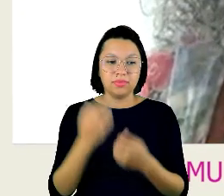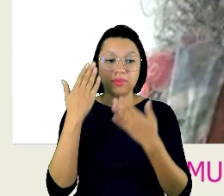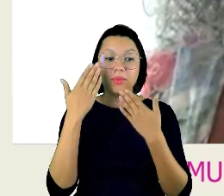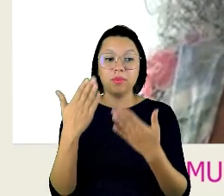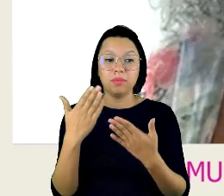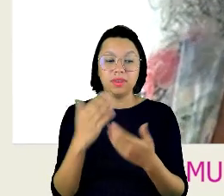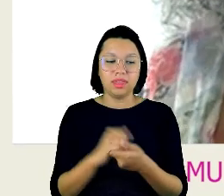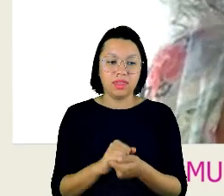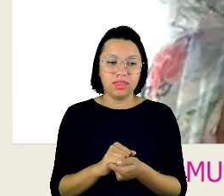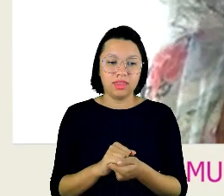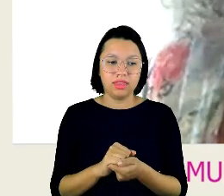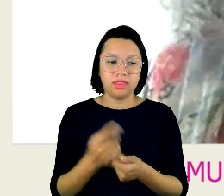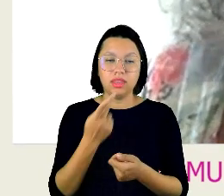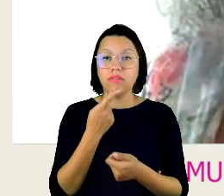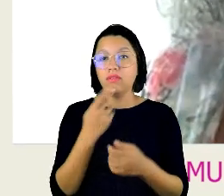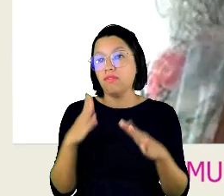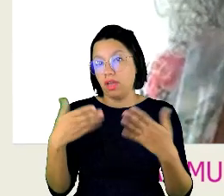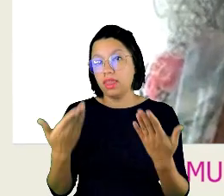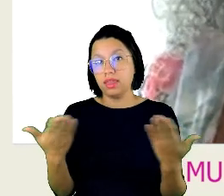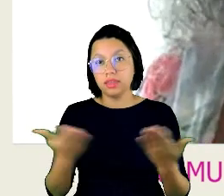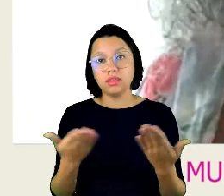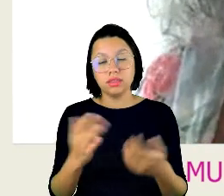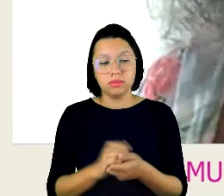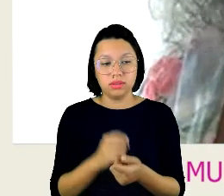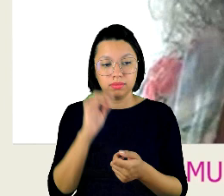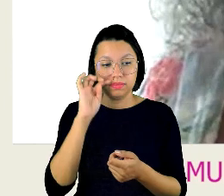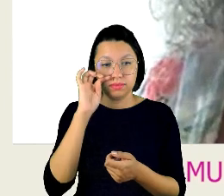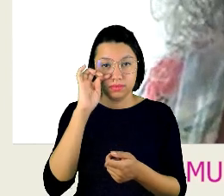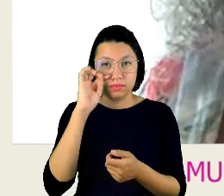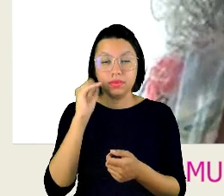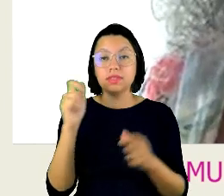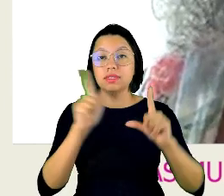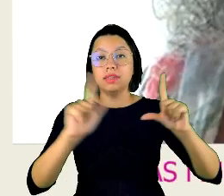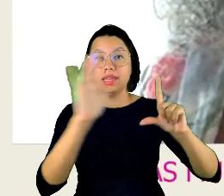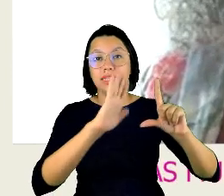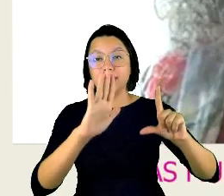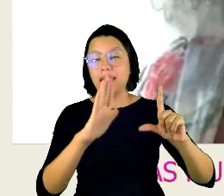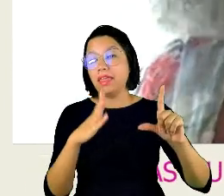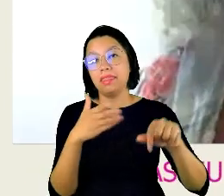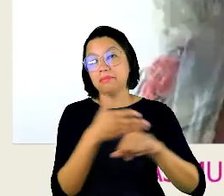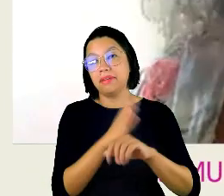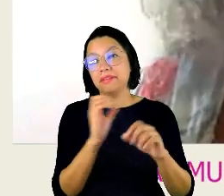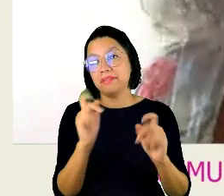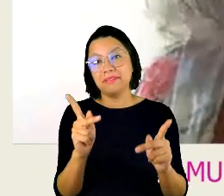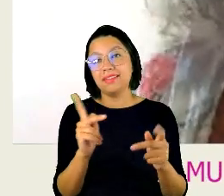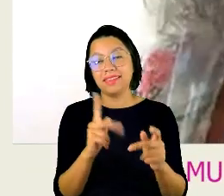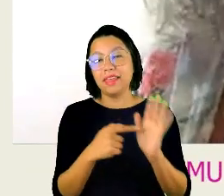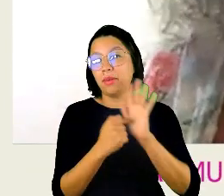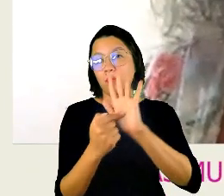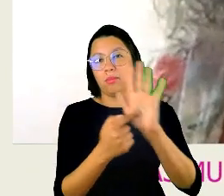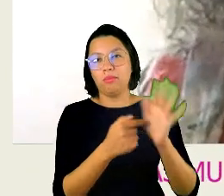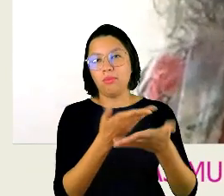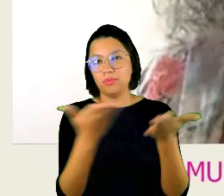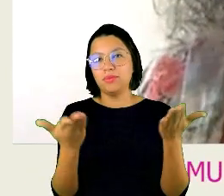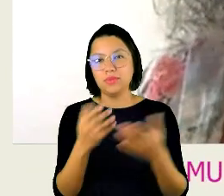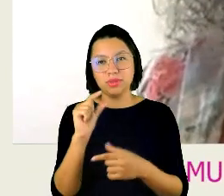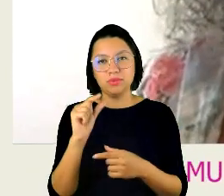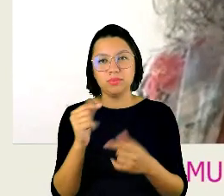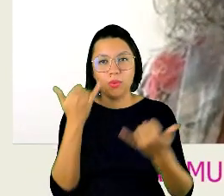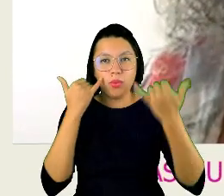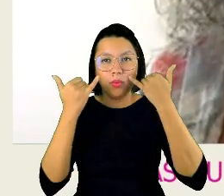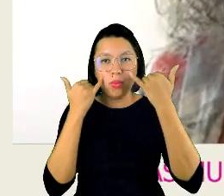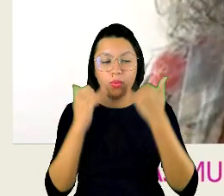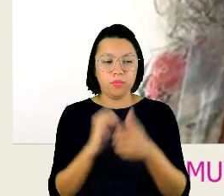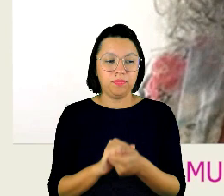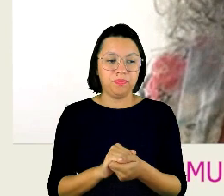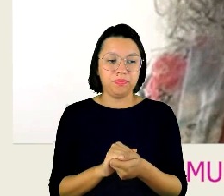Obrigada, Bruna. Vou falando então aqui, e aí, se a tela entrar em algum momento, eu sigo mostrando para vocês um pouco dos